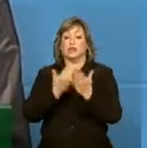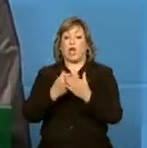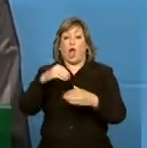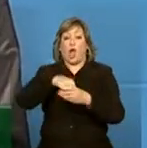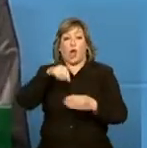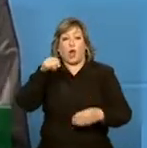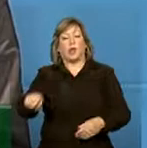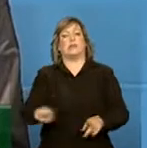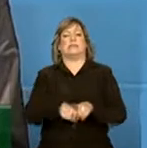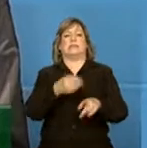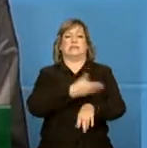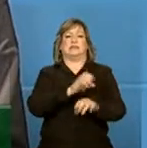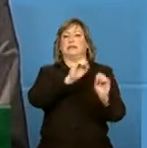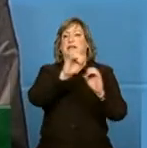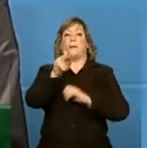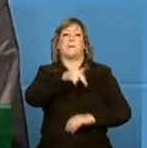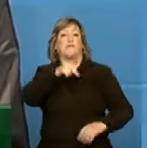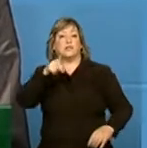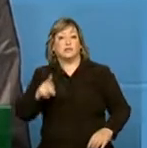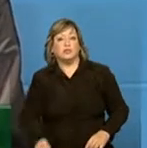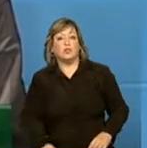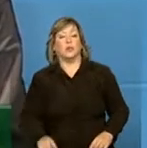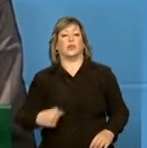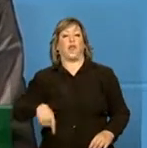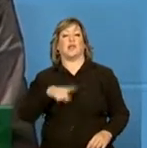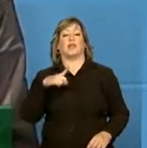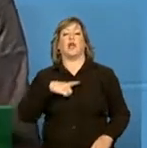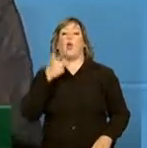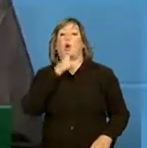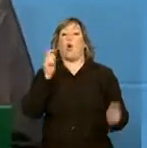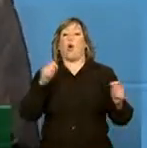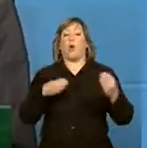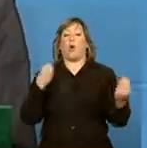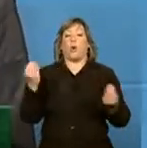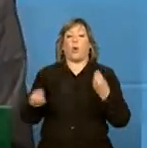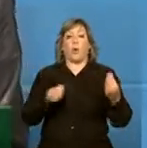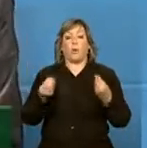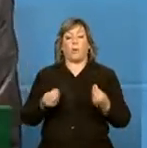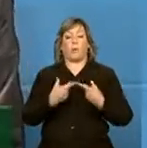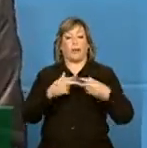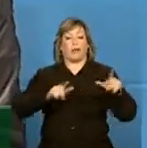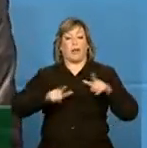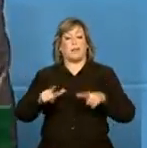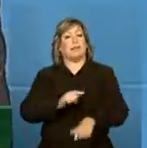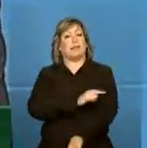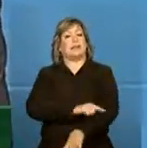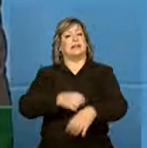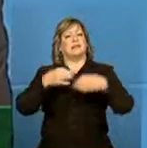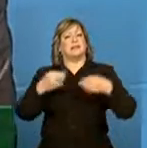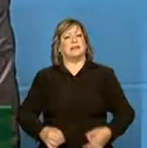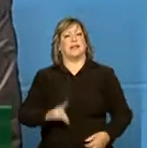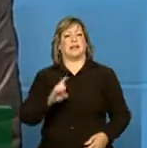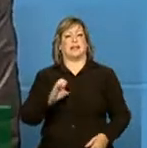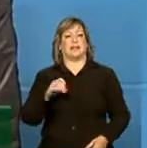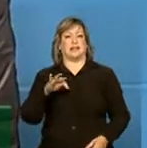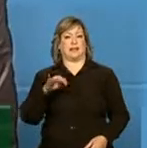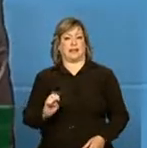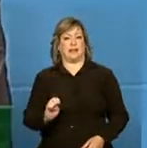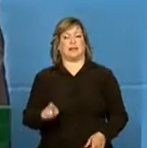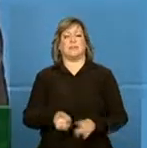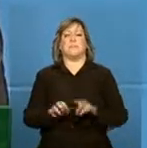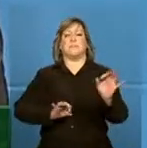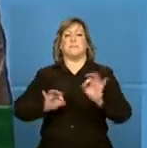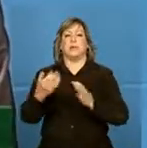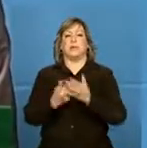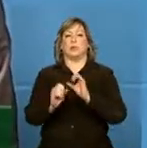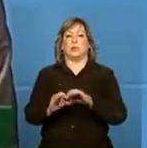treinando professores, os capacitando, garantindo que tenhamos condições decentes de trabalho e garantindo que nós possamos desenvolver planos